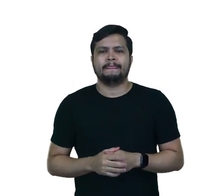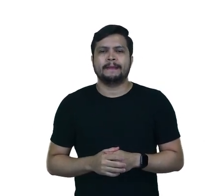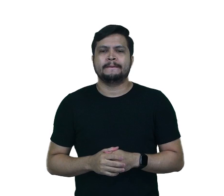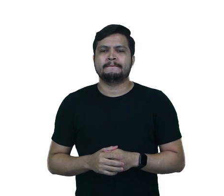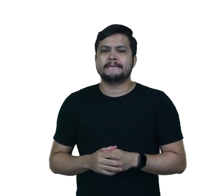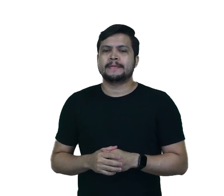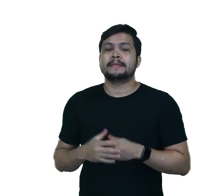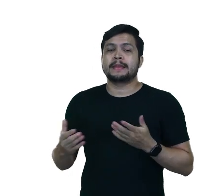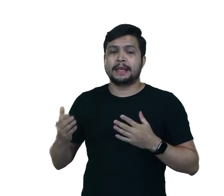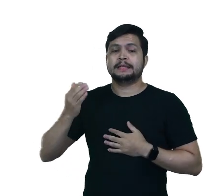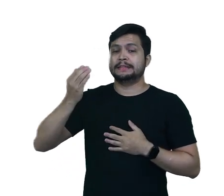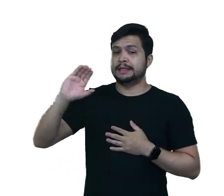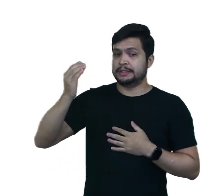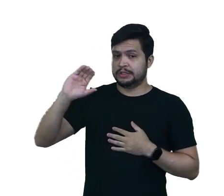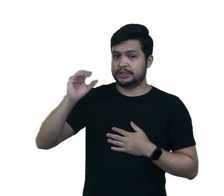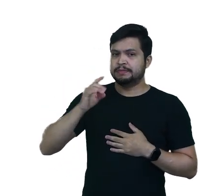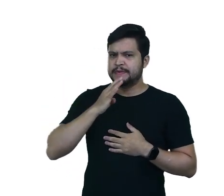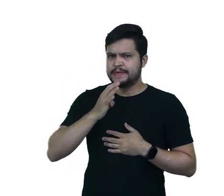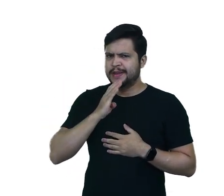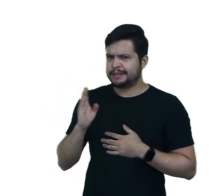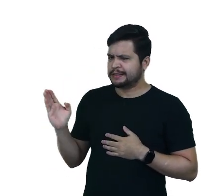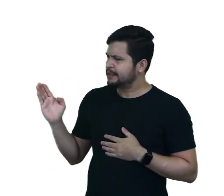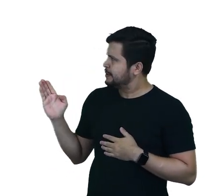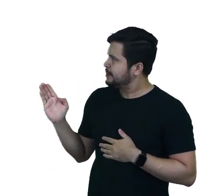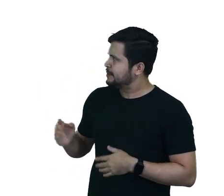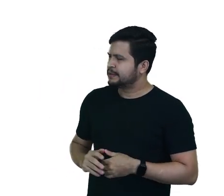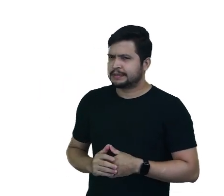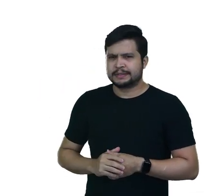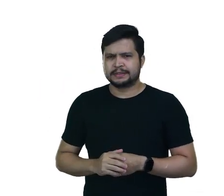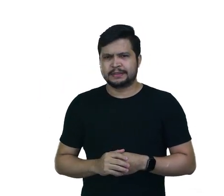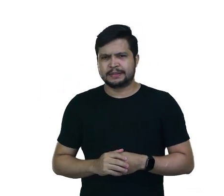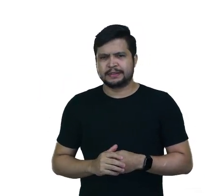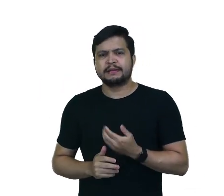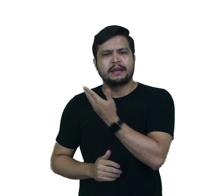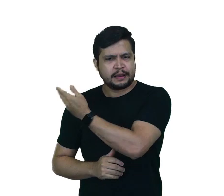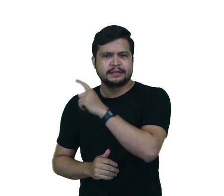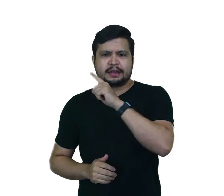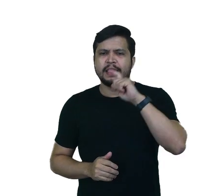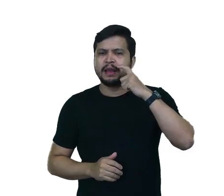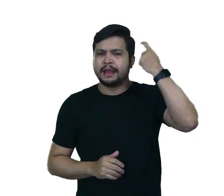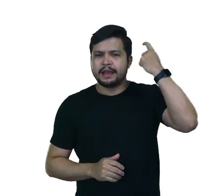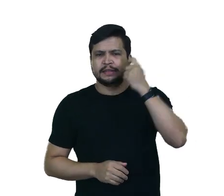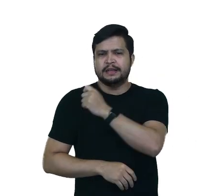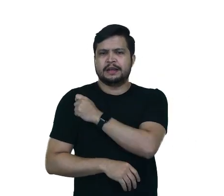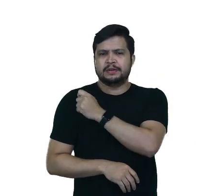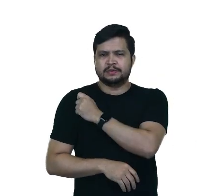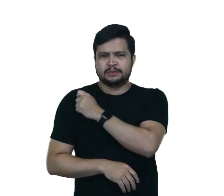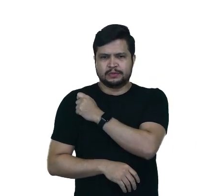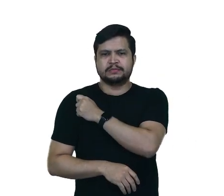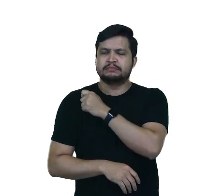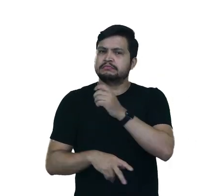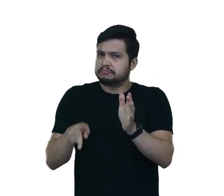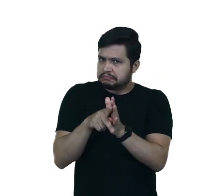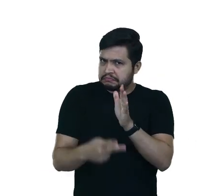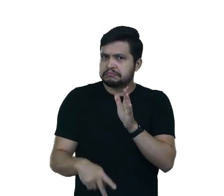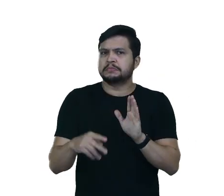Cientista, aqui, conhecem esse? Conhecem esse rapaz? Esse é egresso também aqui da UVA,